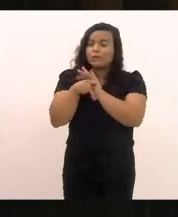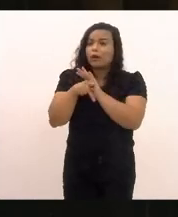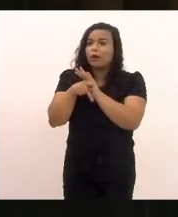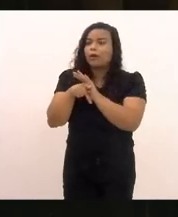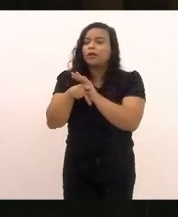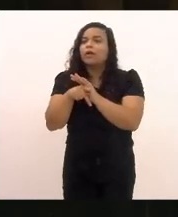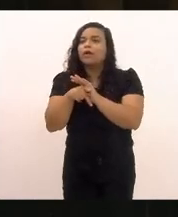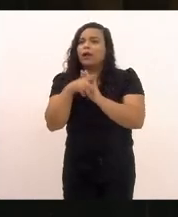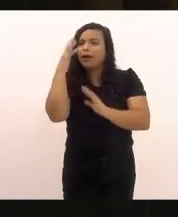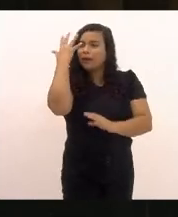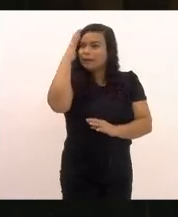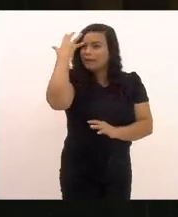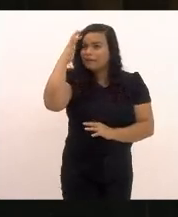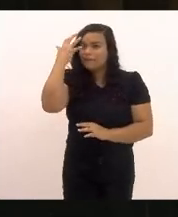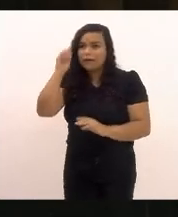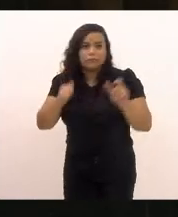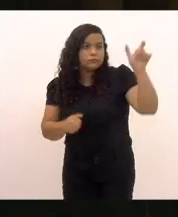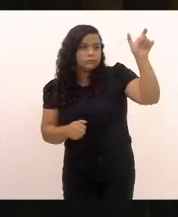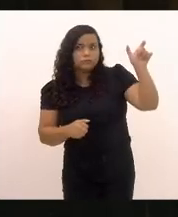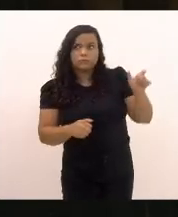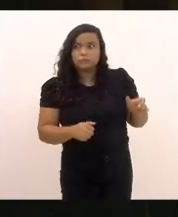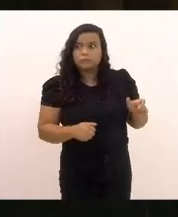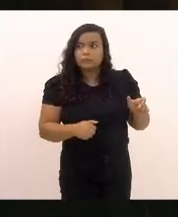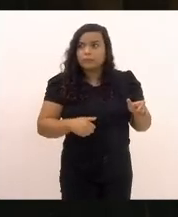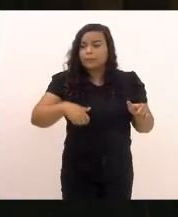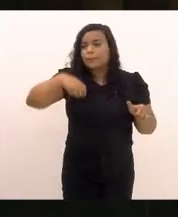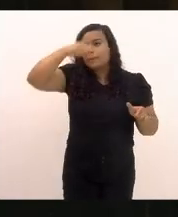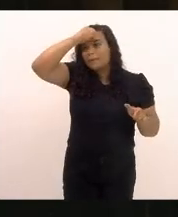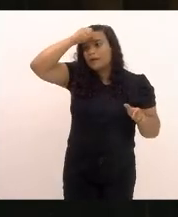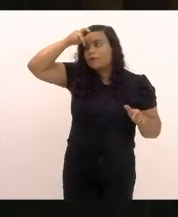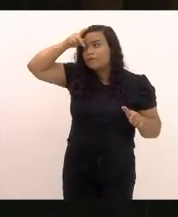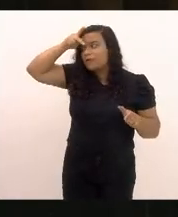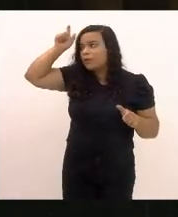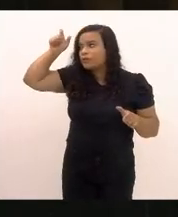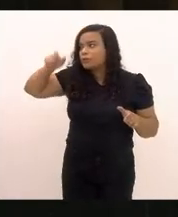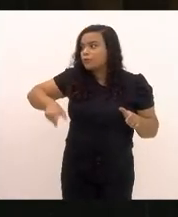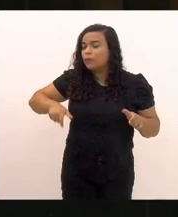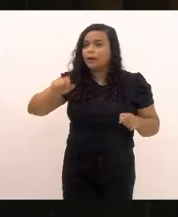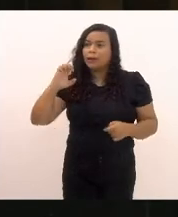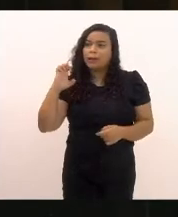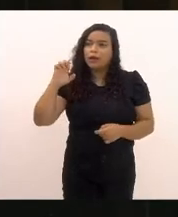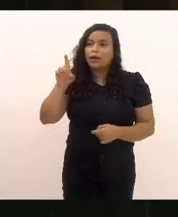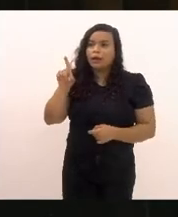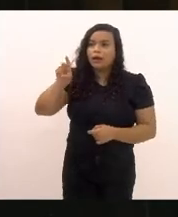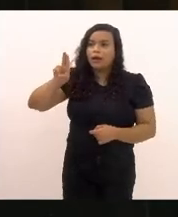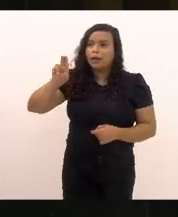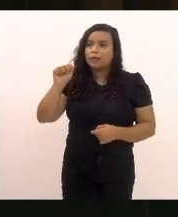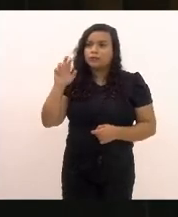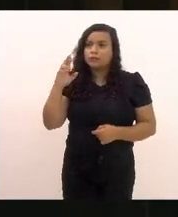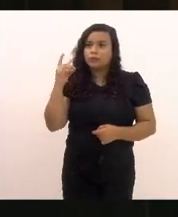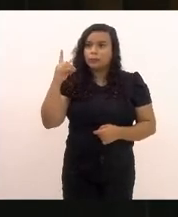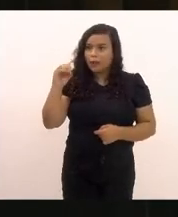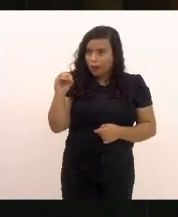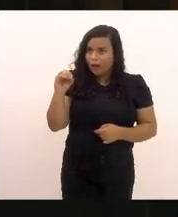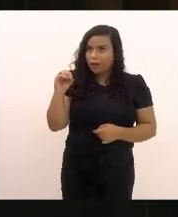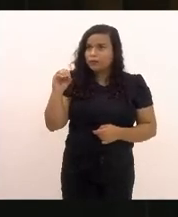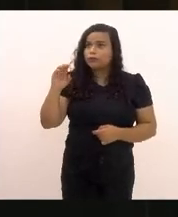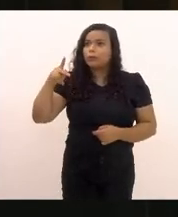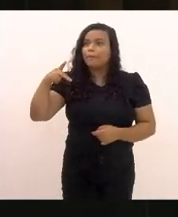o senhor prefeito Eduardo Paes, nervosinho da